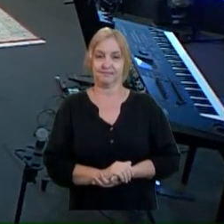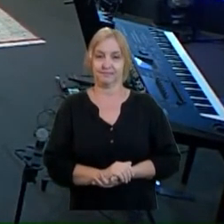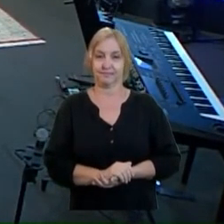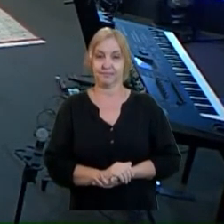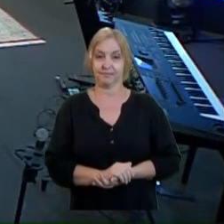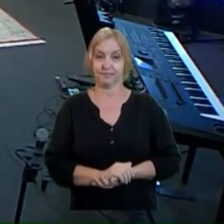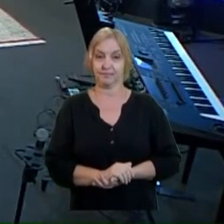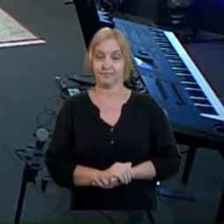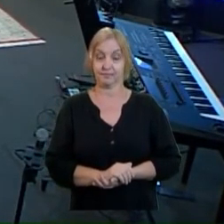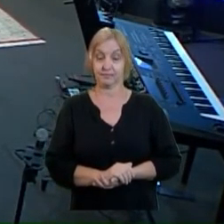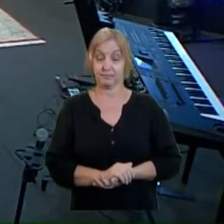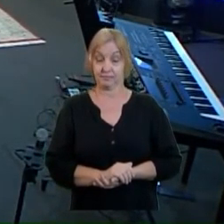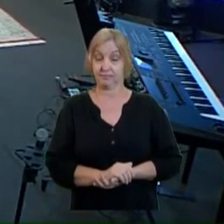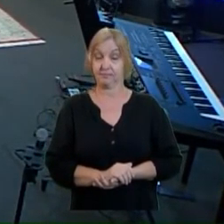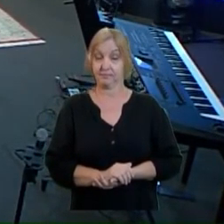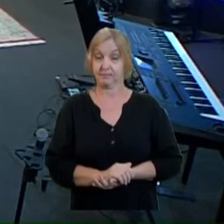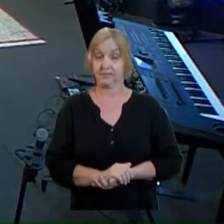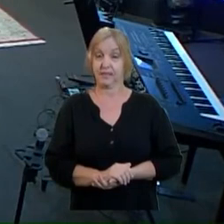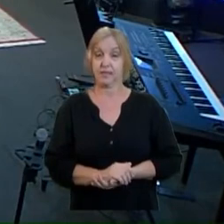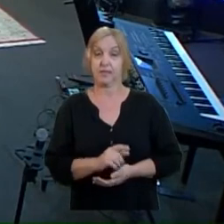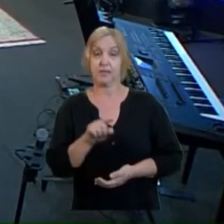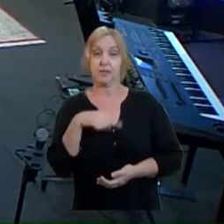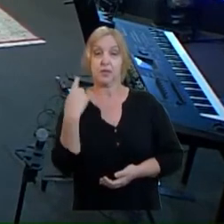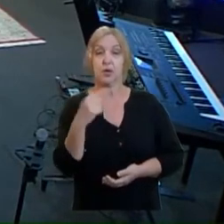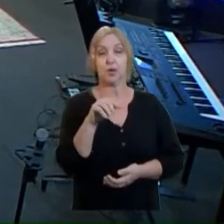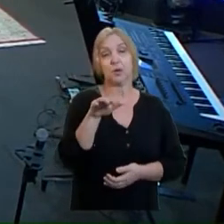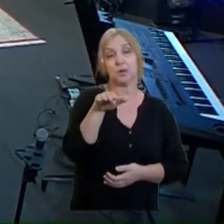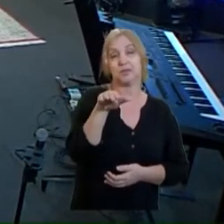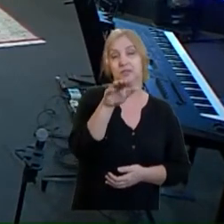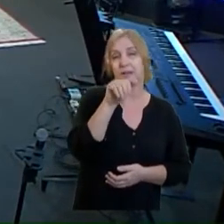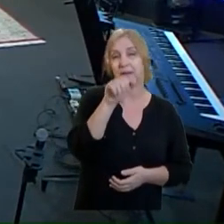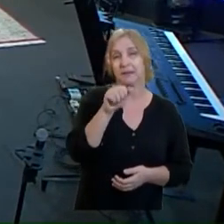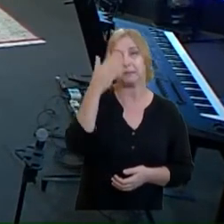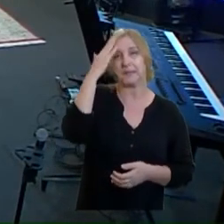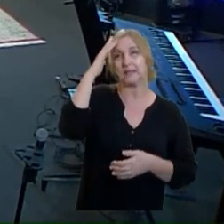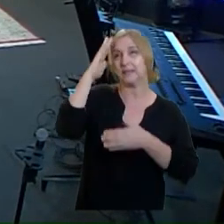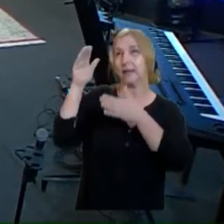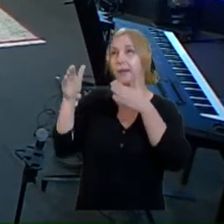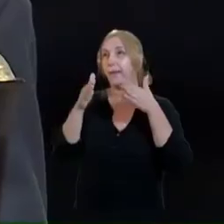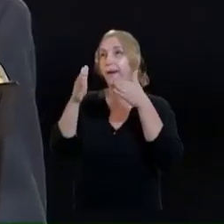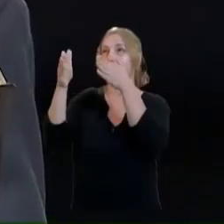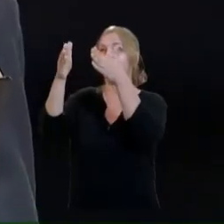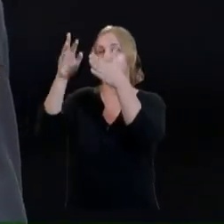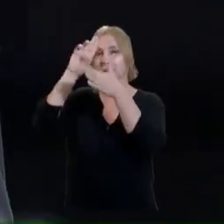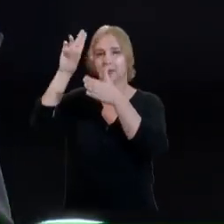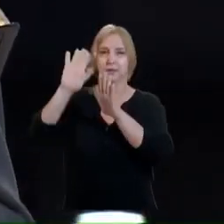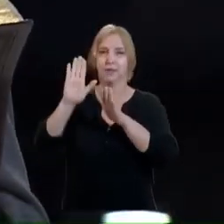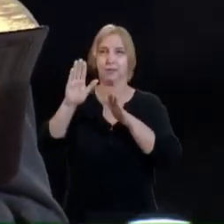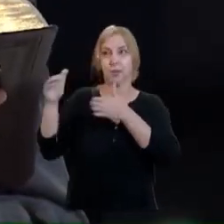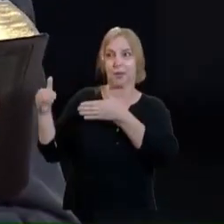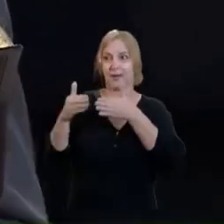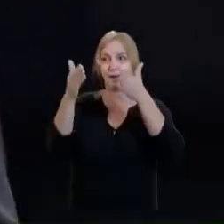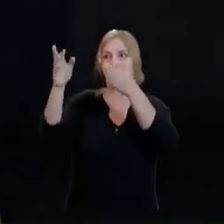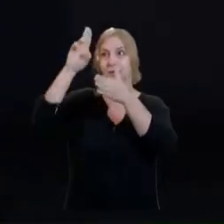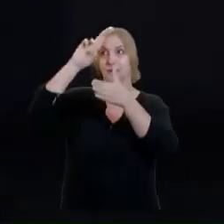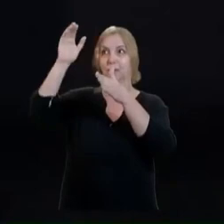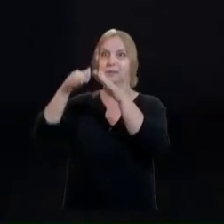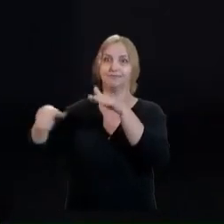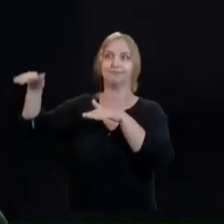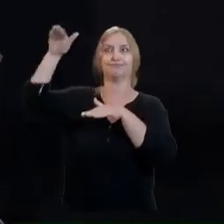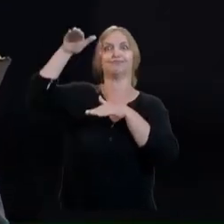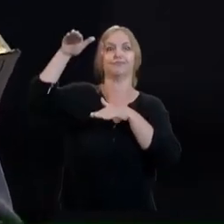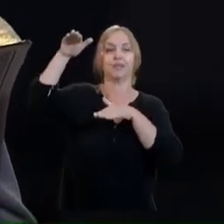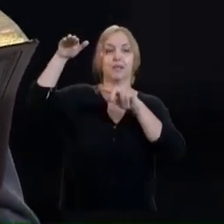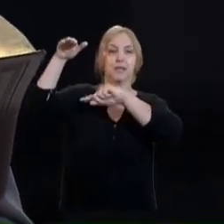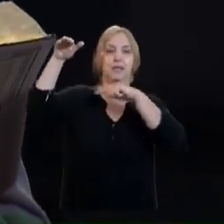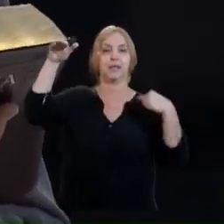Nós não fomos chamados para entender os caminhos do Senhor, são mais elevados que os nossos. Mas nós